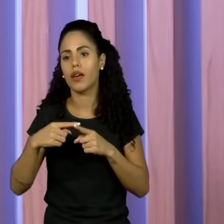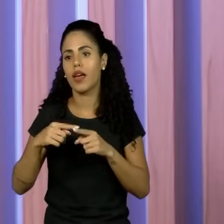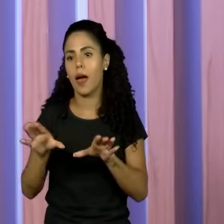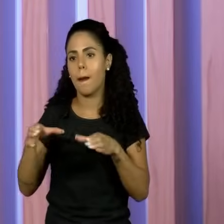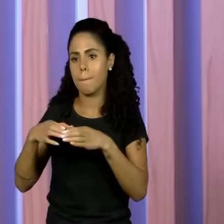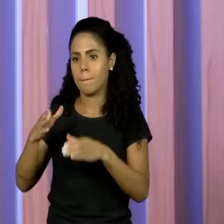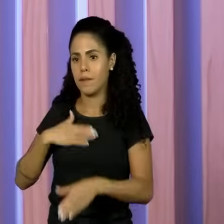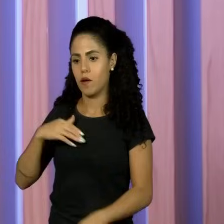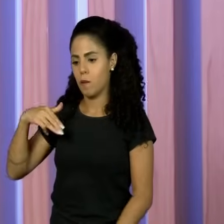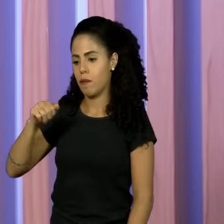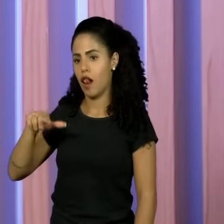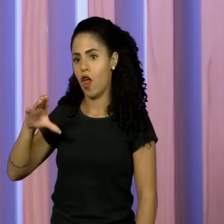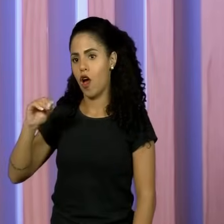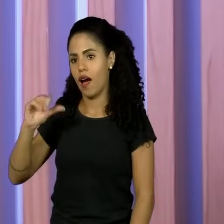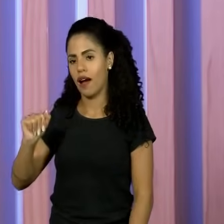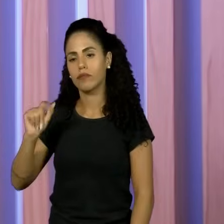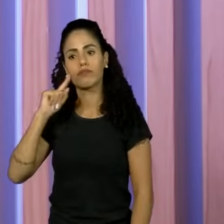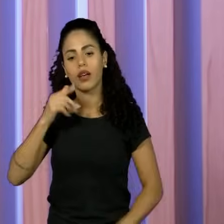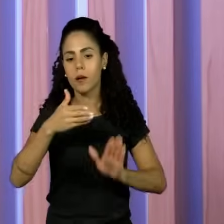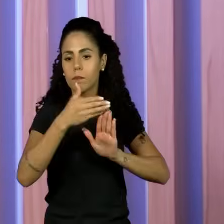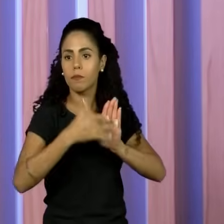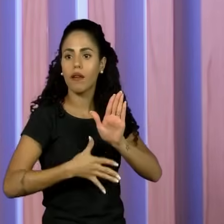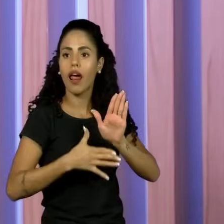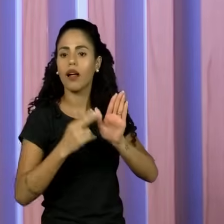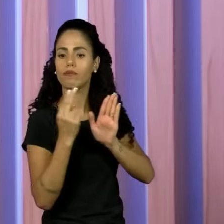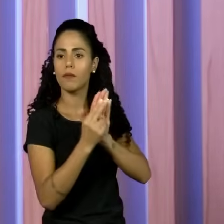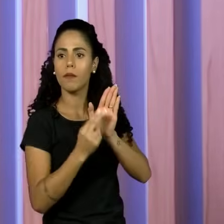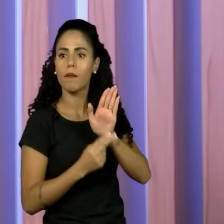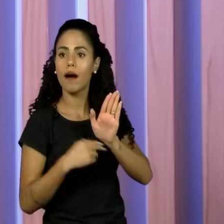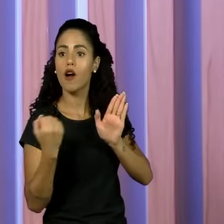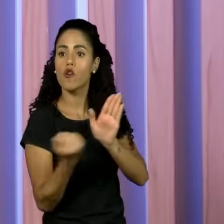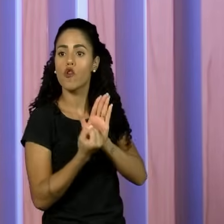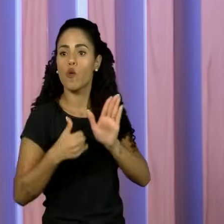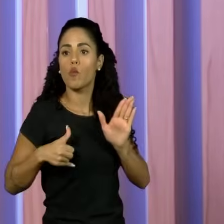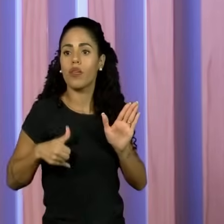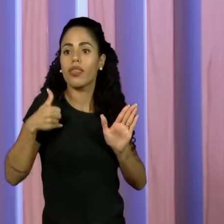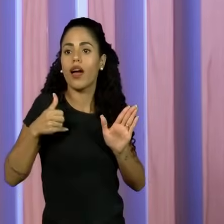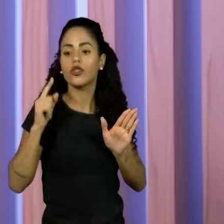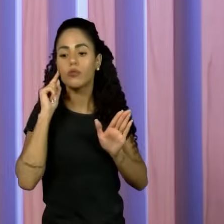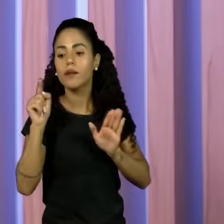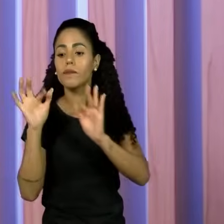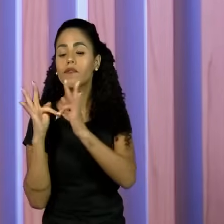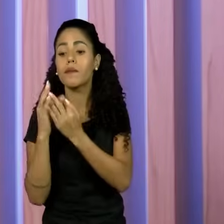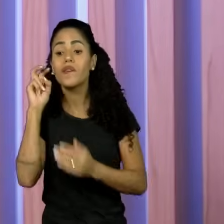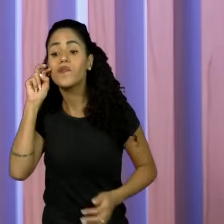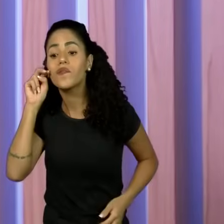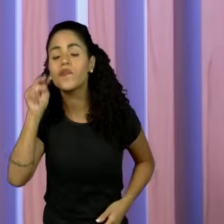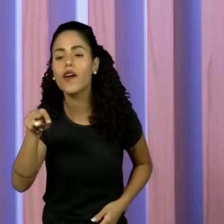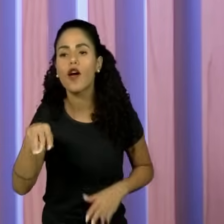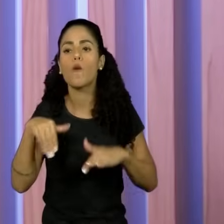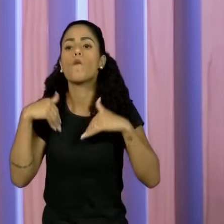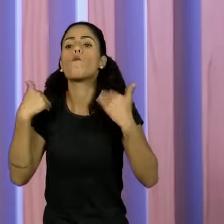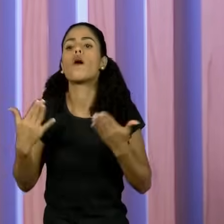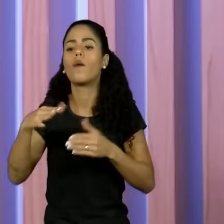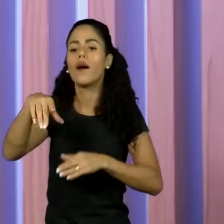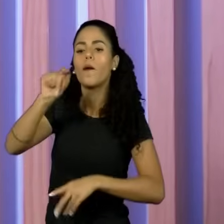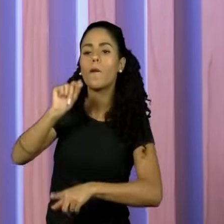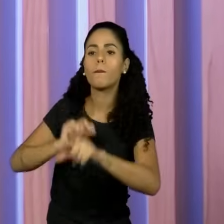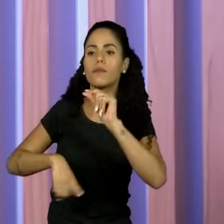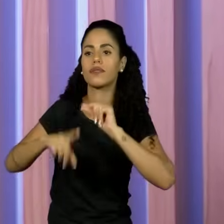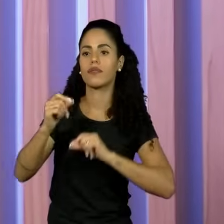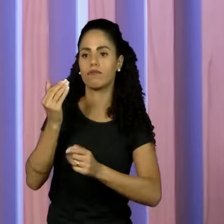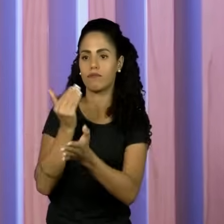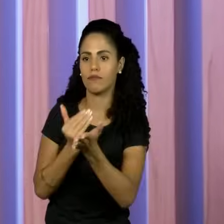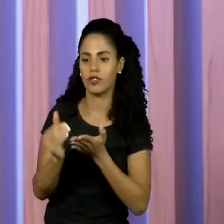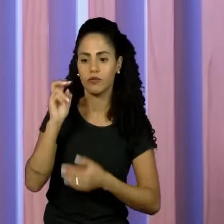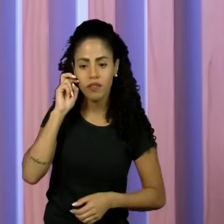desenvolvendo uma listagem de jogos, classificando para os pais poderem saber e gerarem a opção para os seus filhos a partir